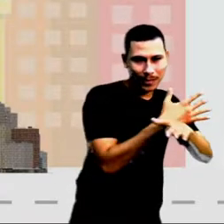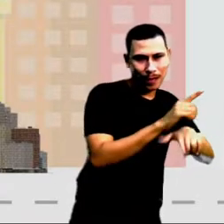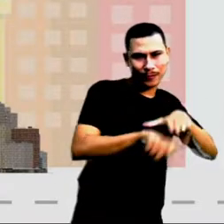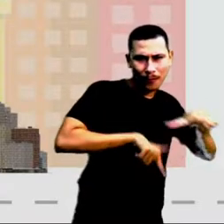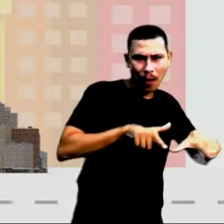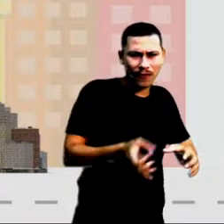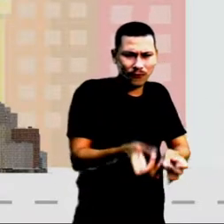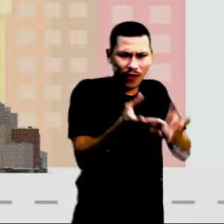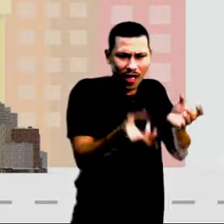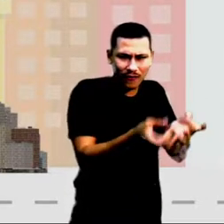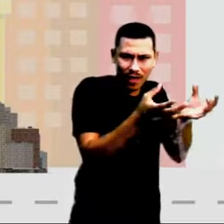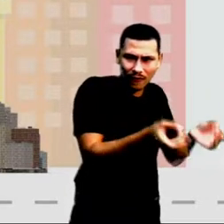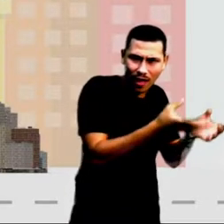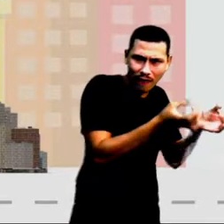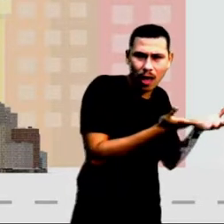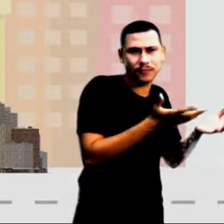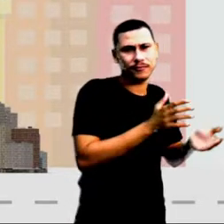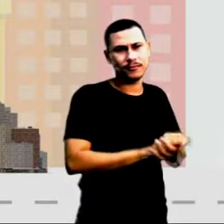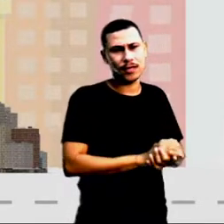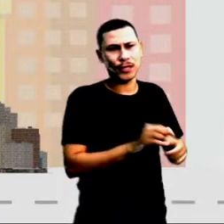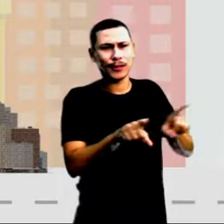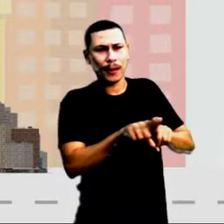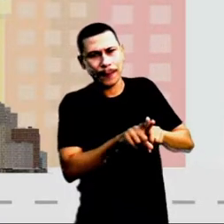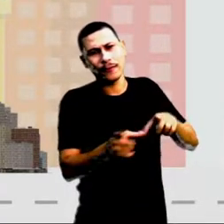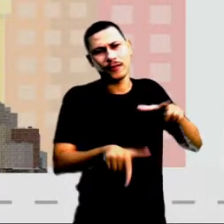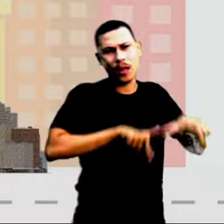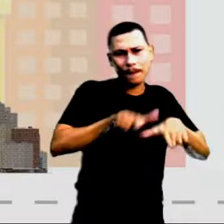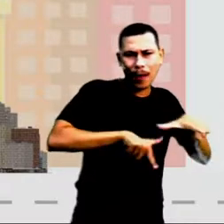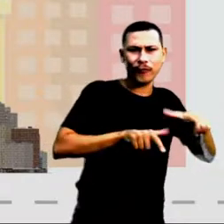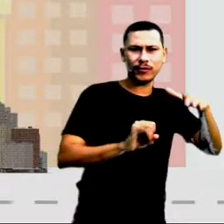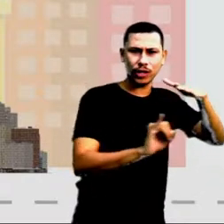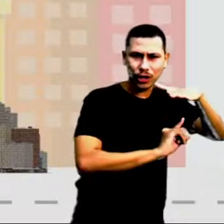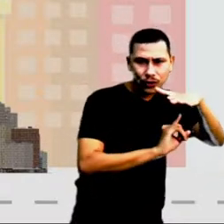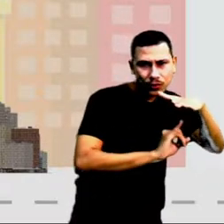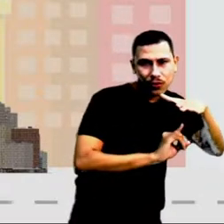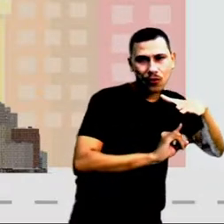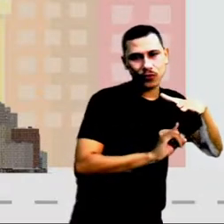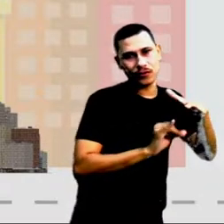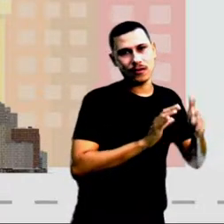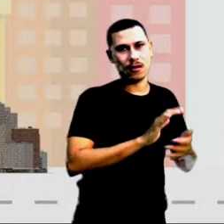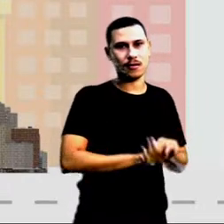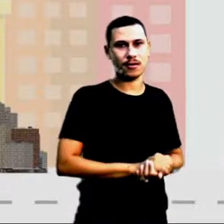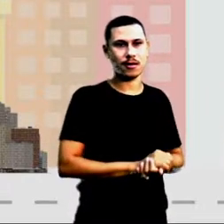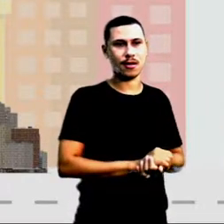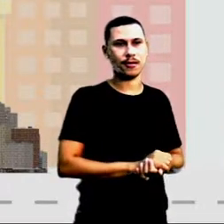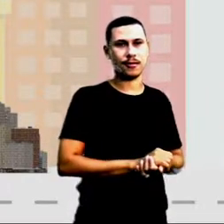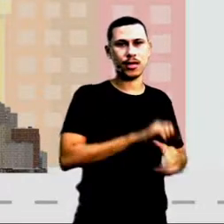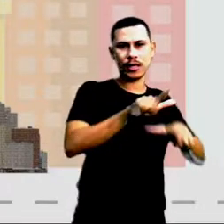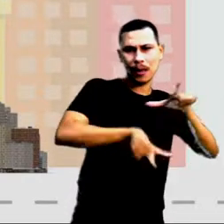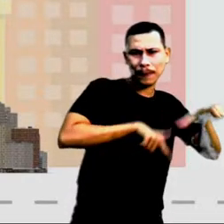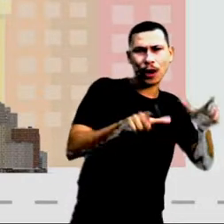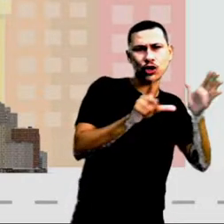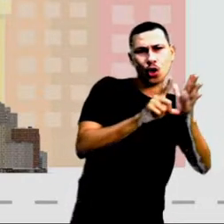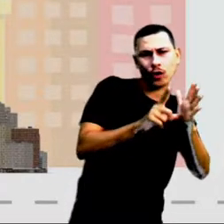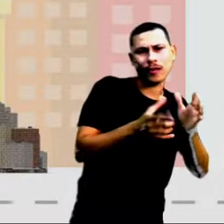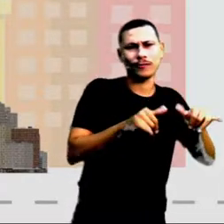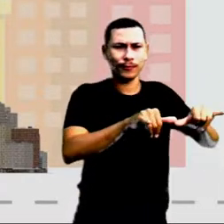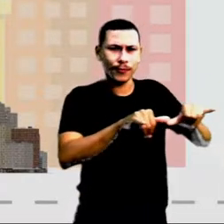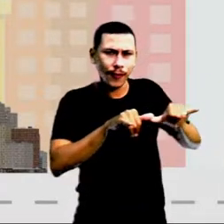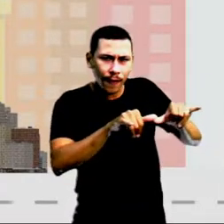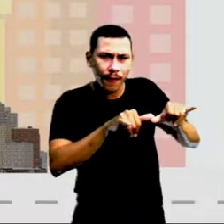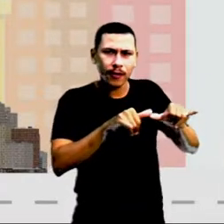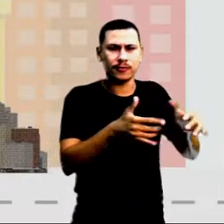vão pegar nas indústrias, vai ter aquele comércio, como a gente já aprendeu, e vão trabalhar em lojas,